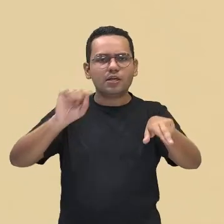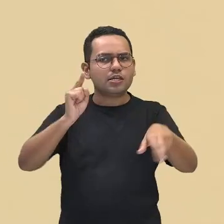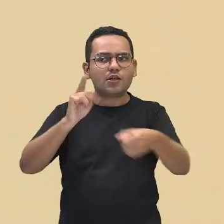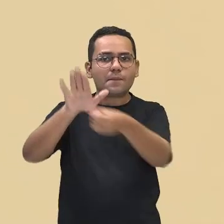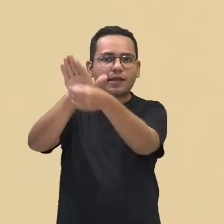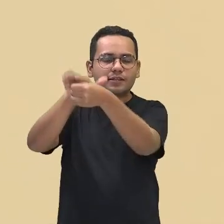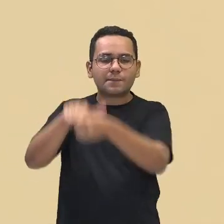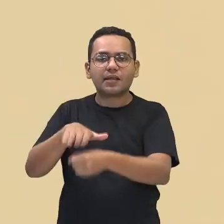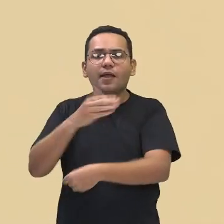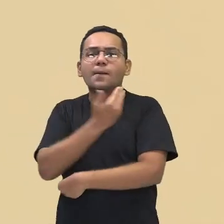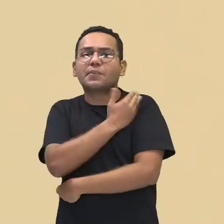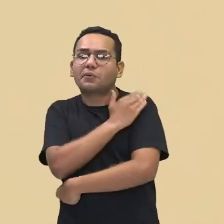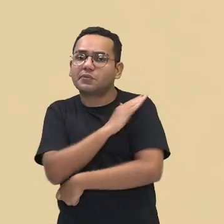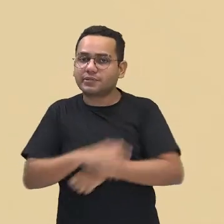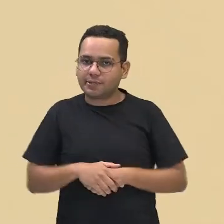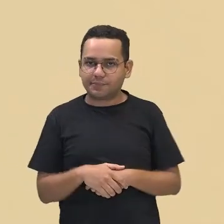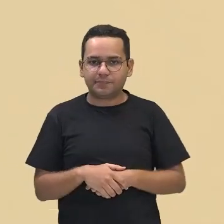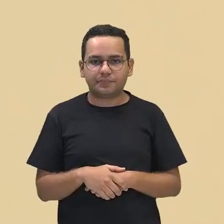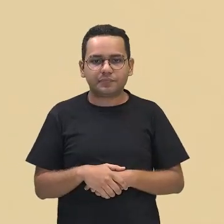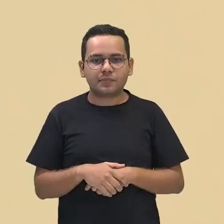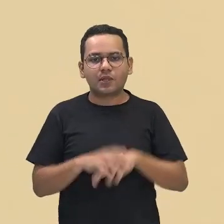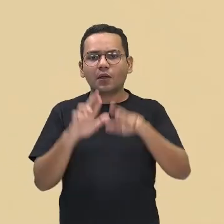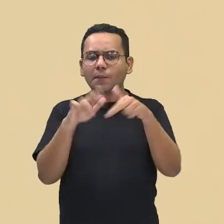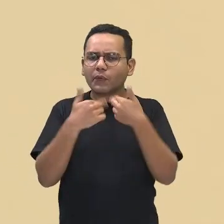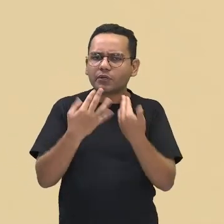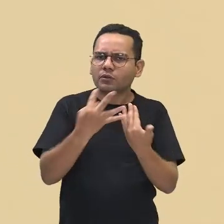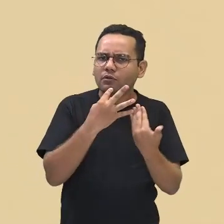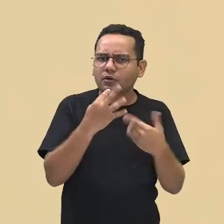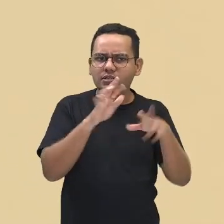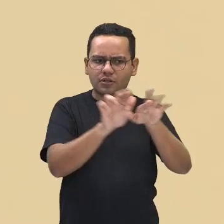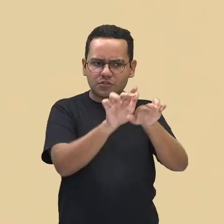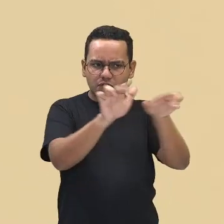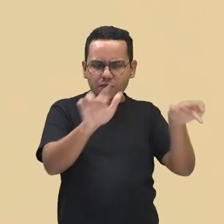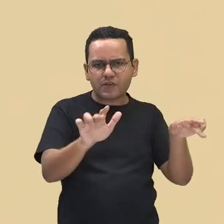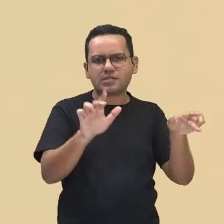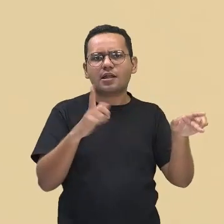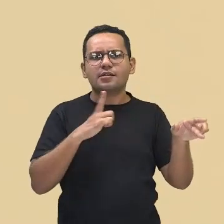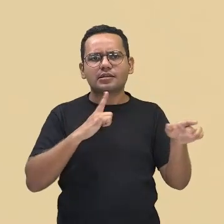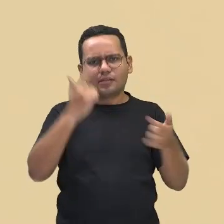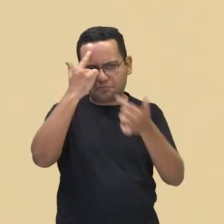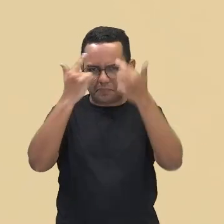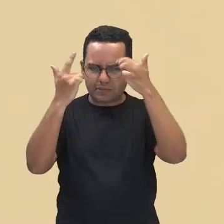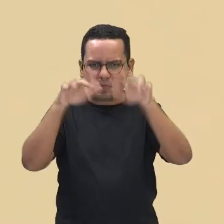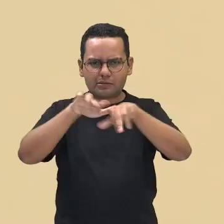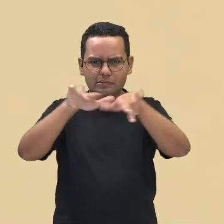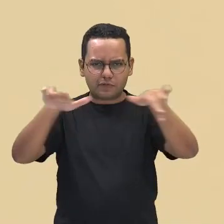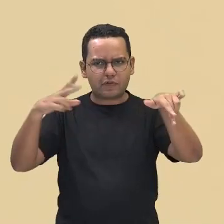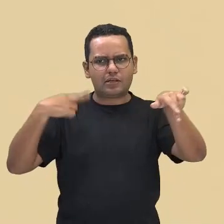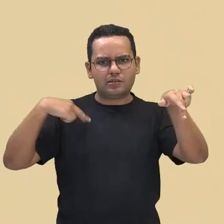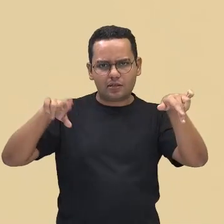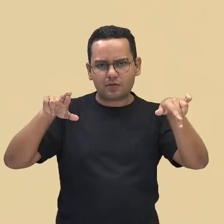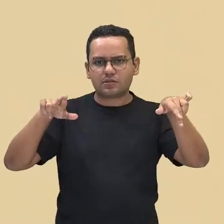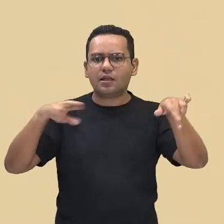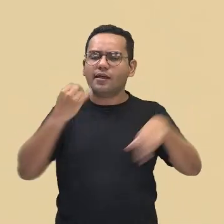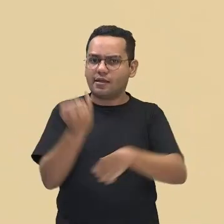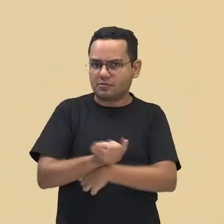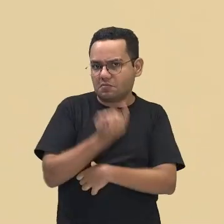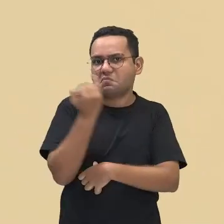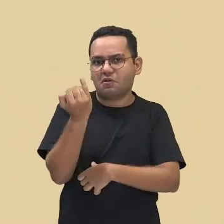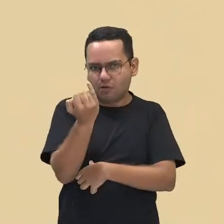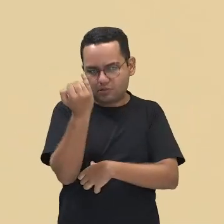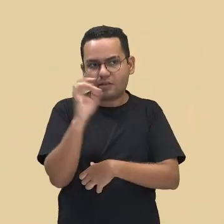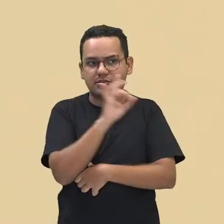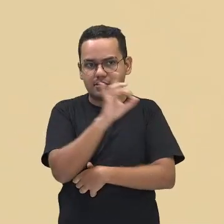Então, conhecer a diversidade, conhecer as diferentes formas de pensamentos, de crenças, de ritos, são muito